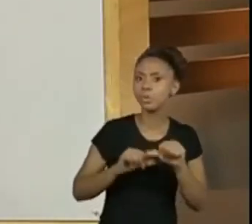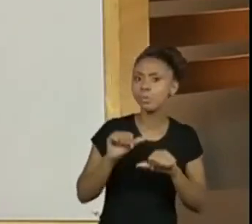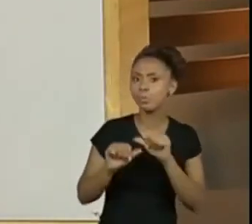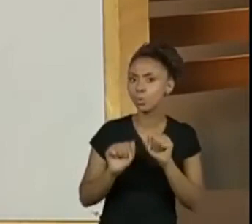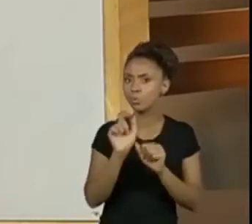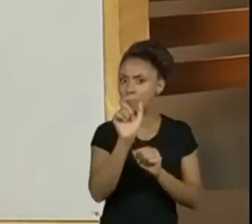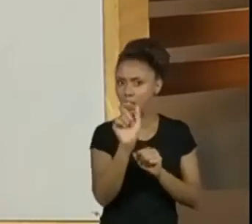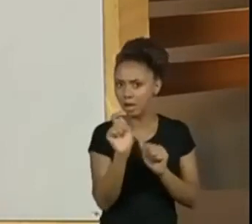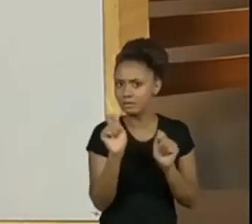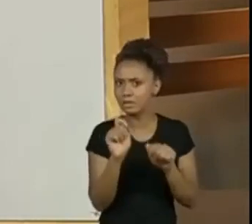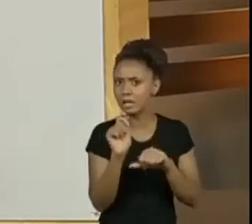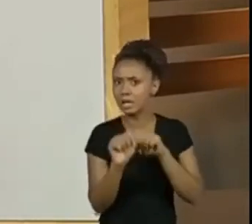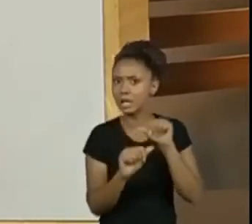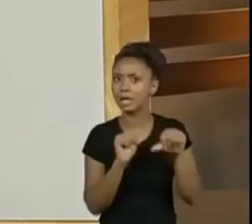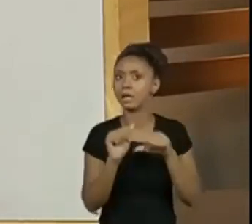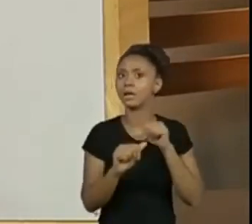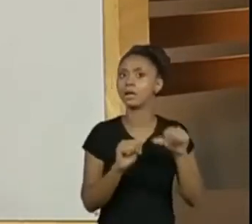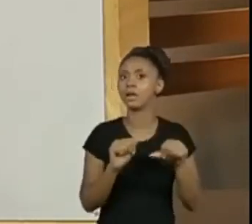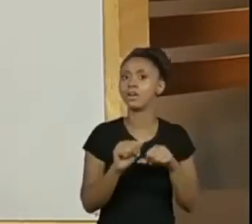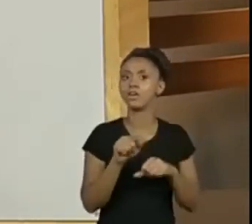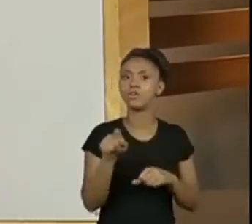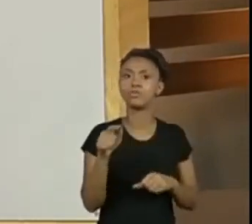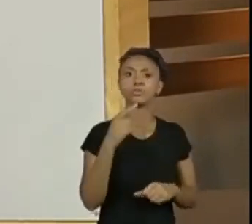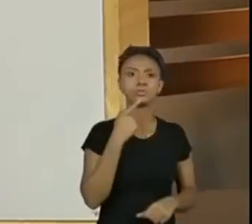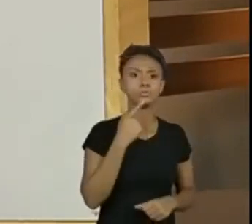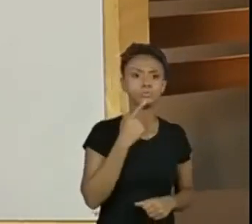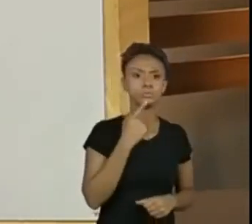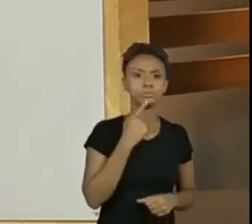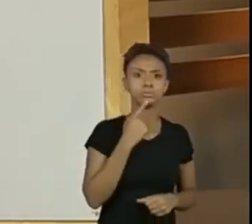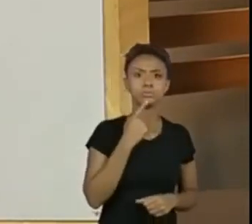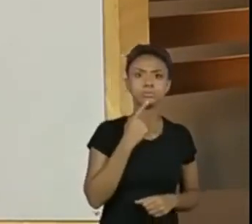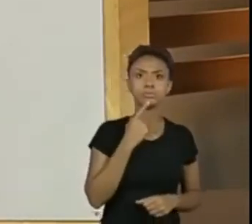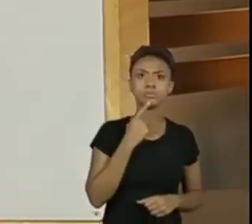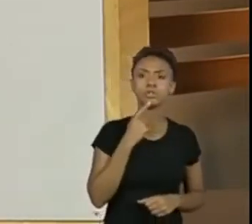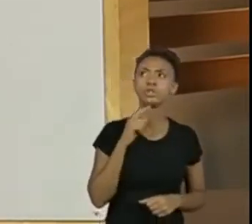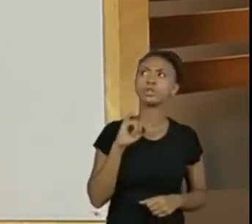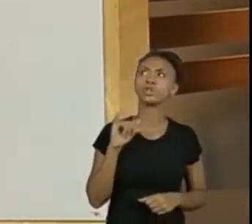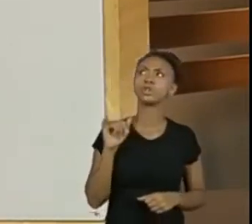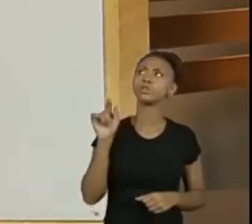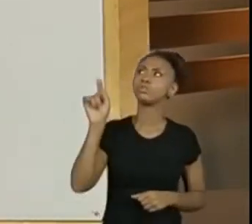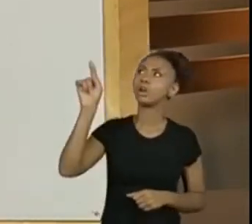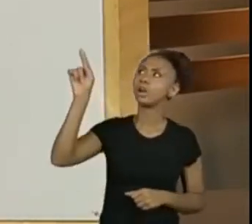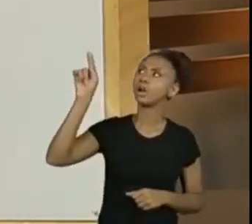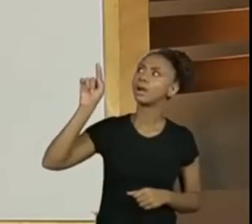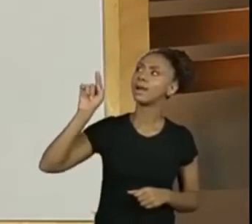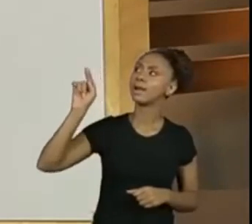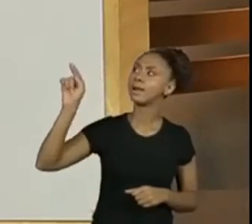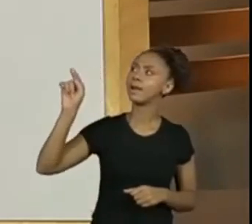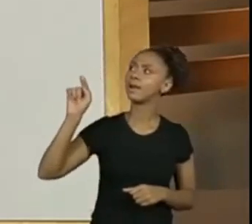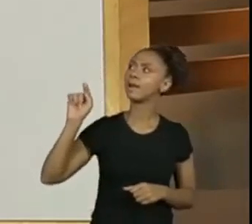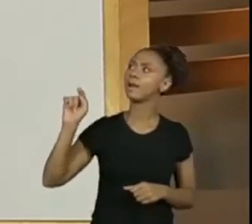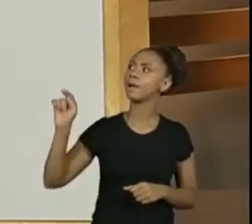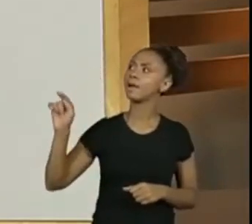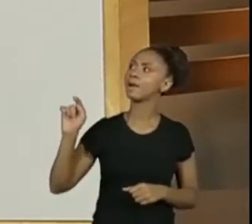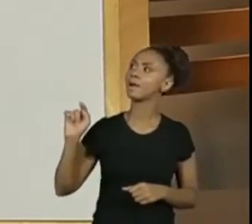na palavra? Quando vocês escutam, olha lá. Jogo, jogador,